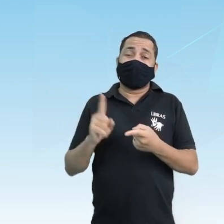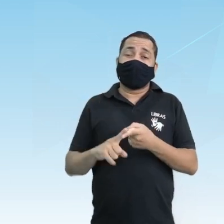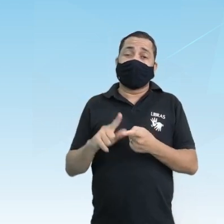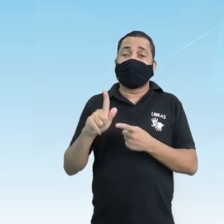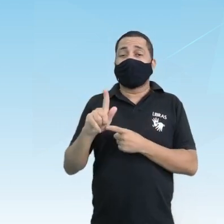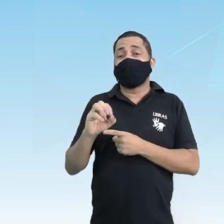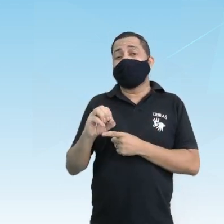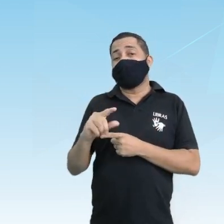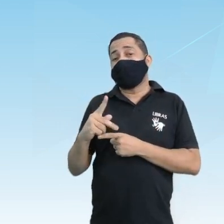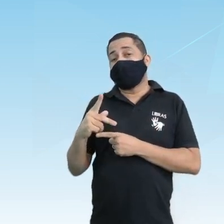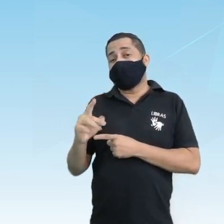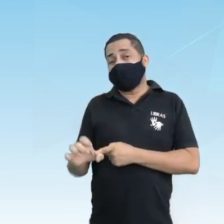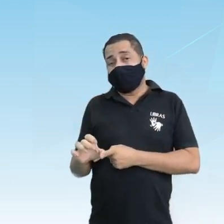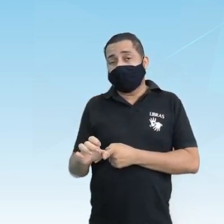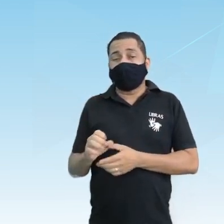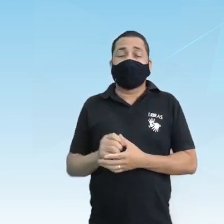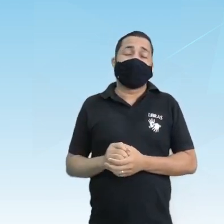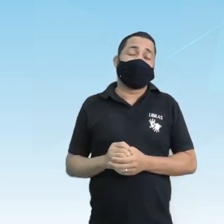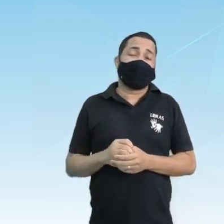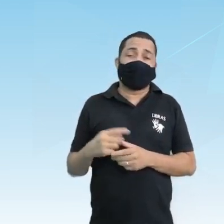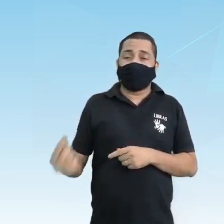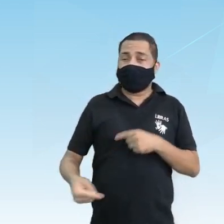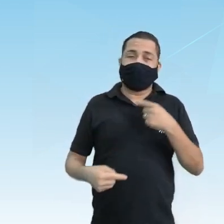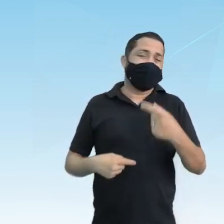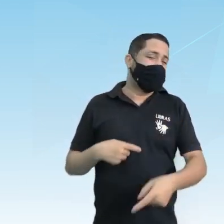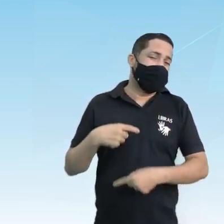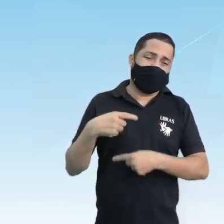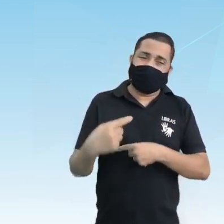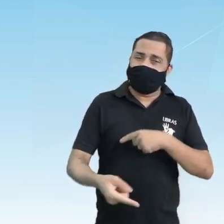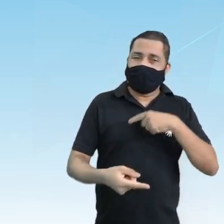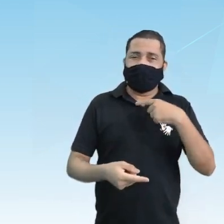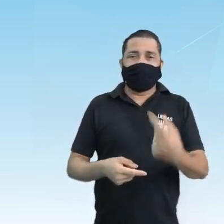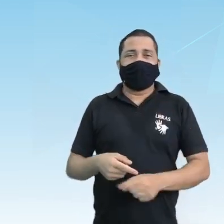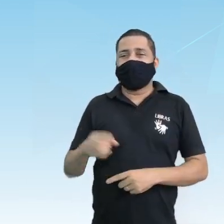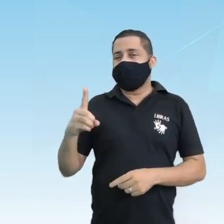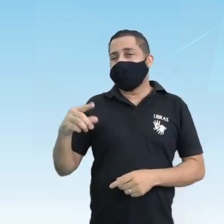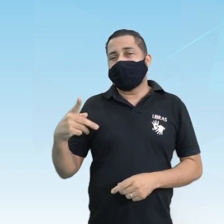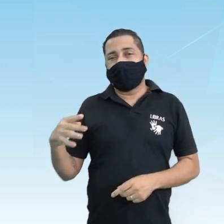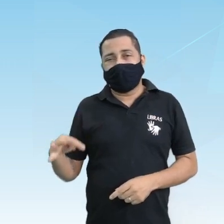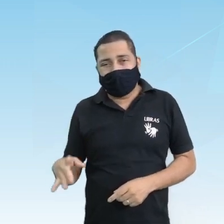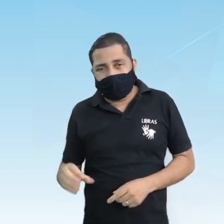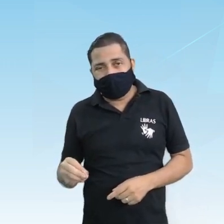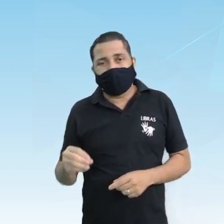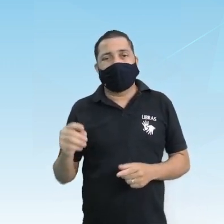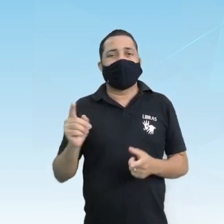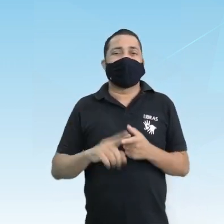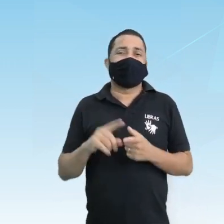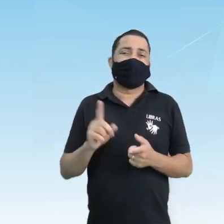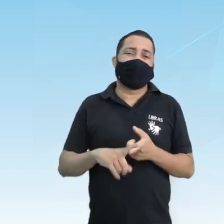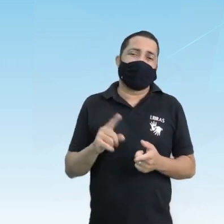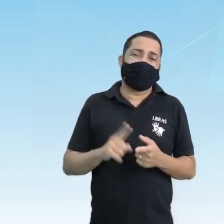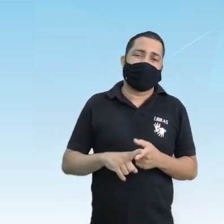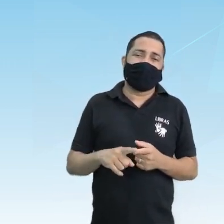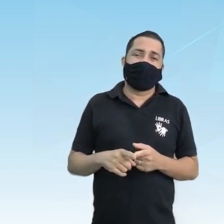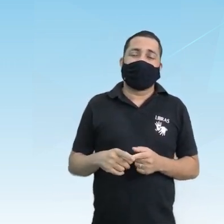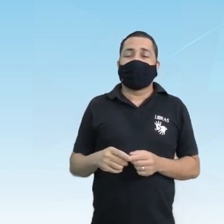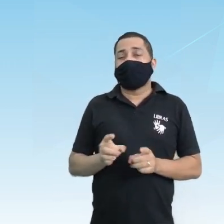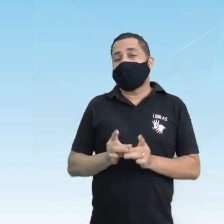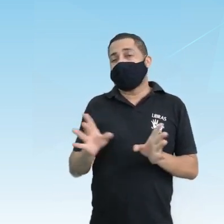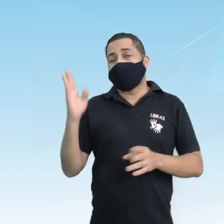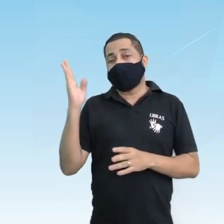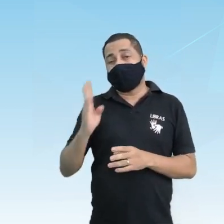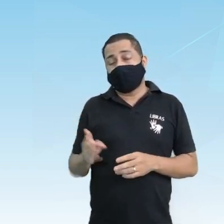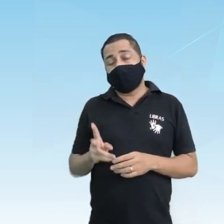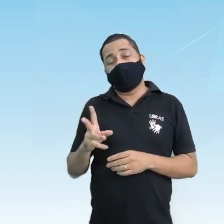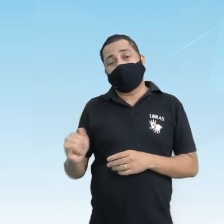né? Então foi golpe em cima de golpe. Dom Pedro, reproclamação da República e assim vai. Né? Então